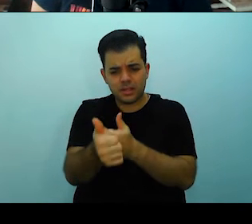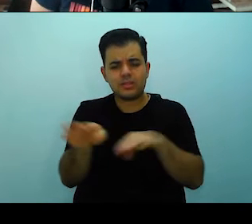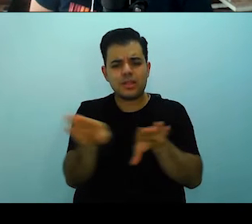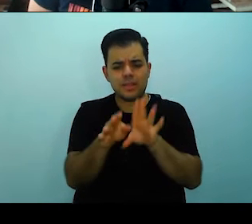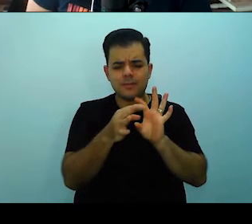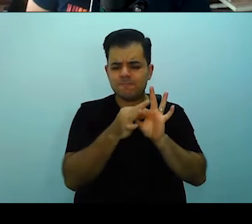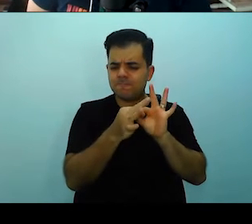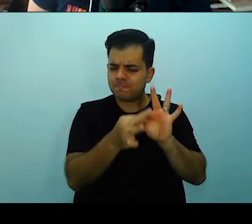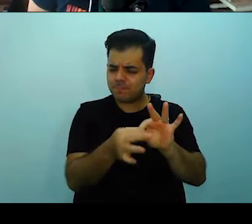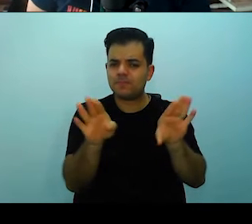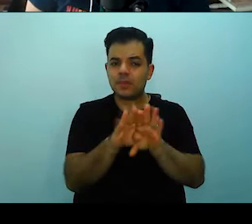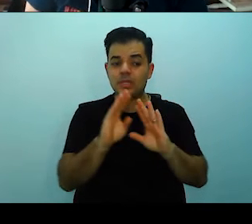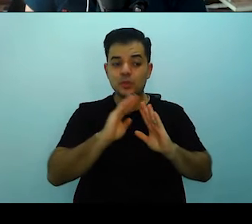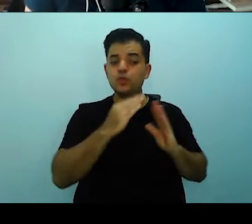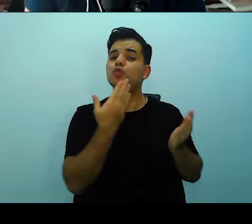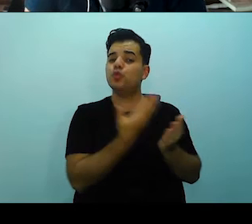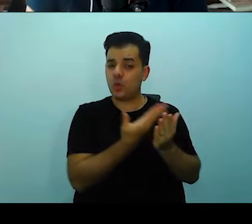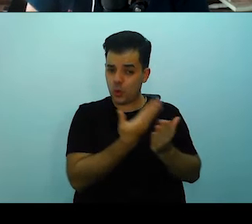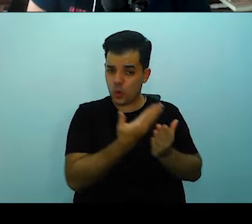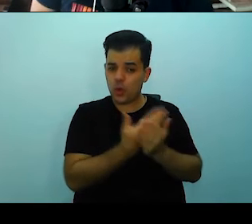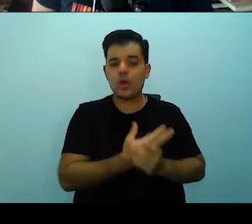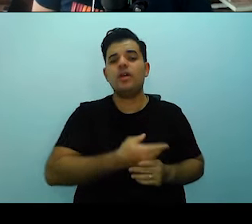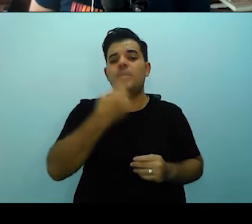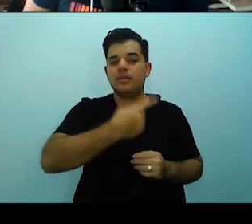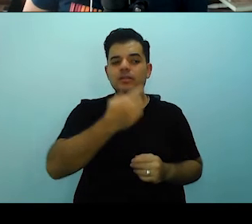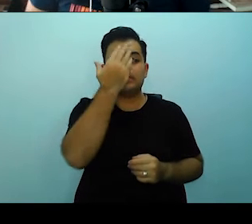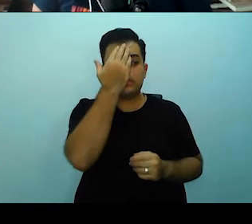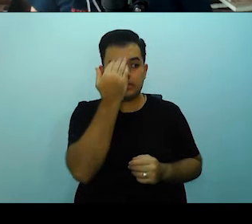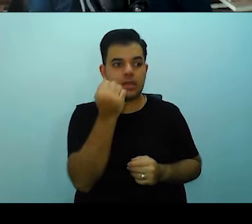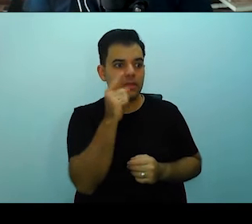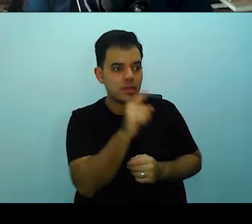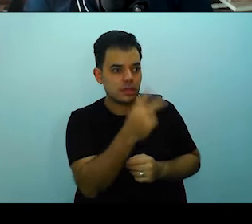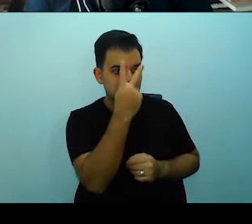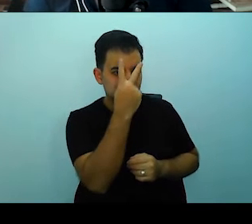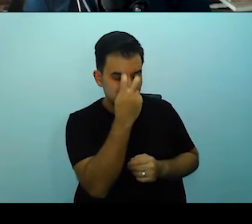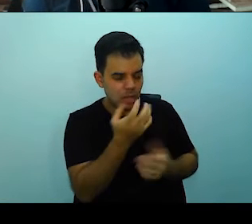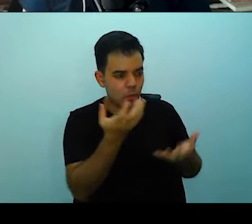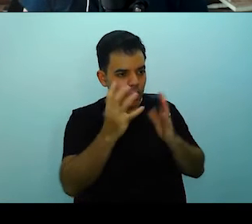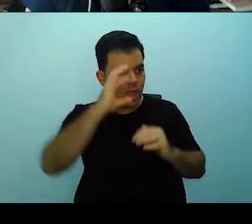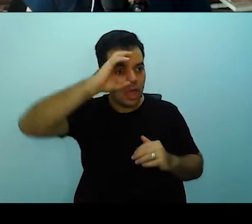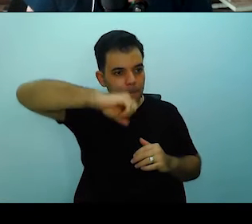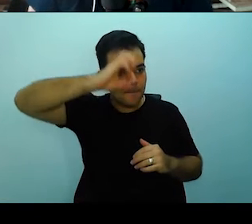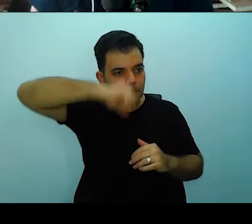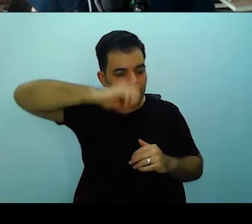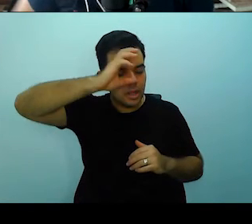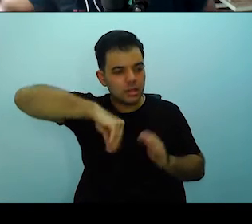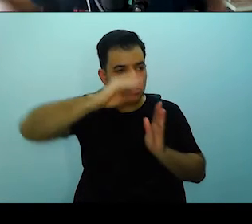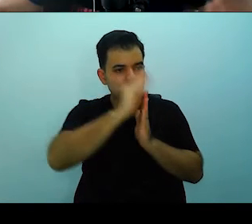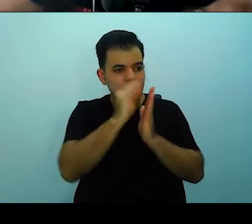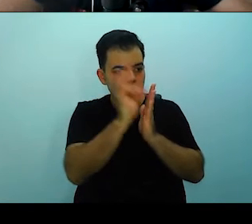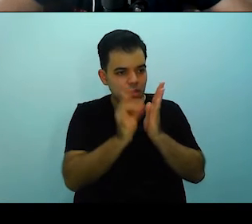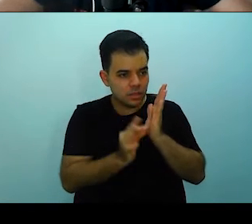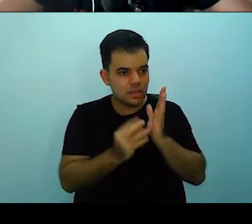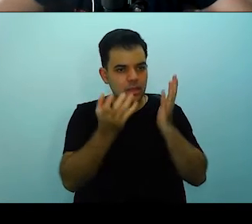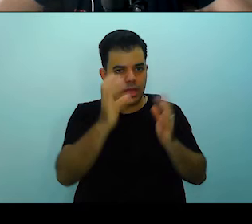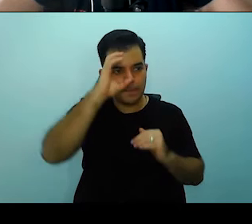fidedignidade na escola e saber que quando a gente tem um aluno cego que ele chega para aprender programação, essas coisas vão repercutir.